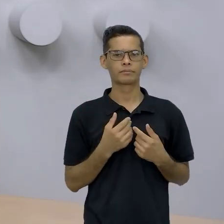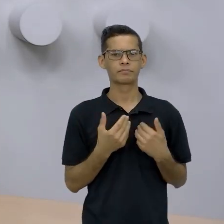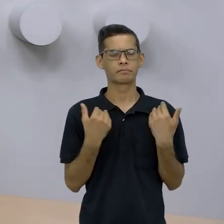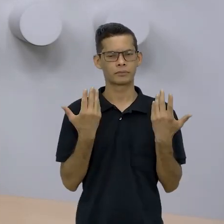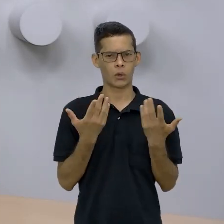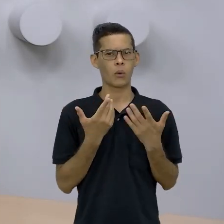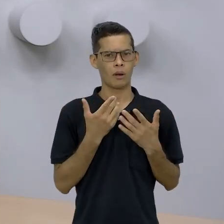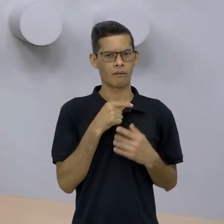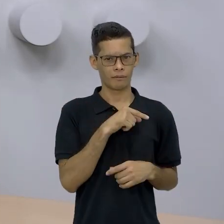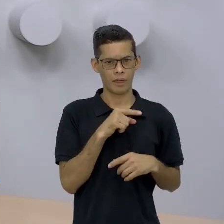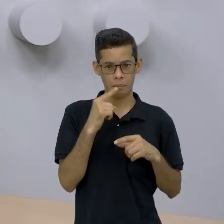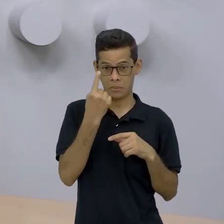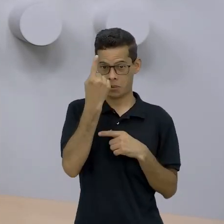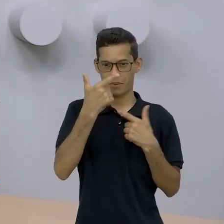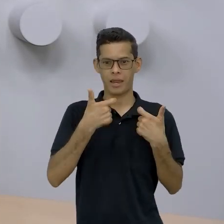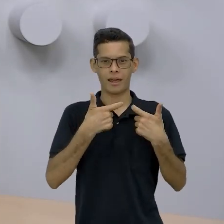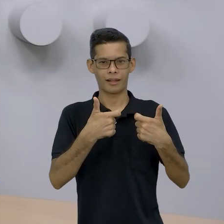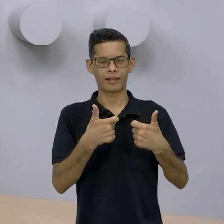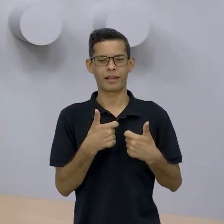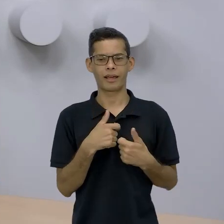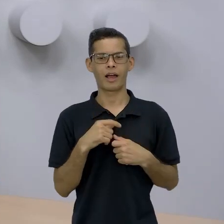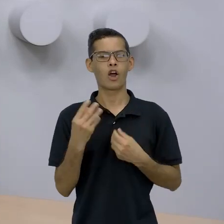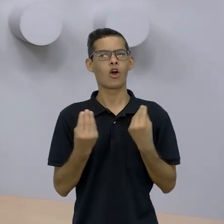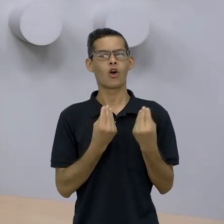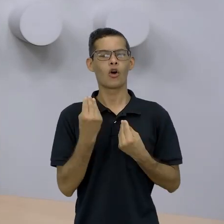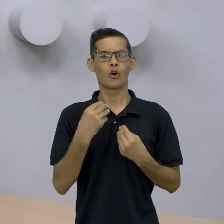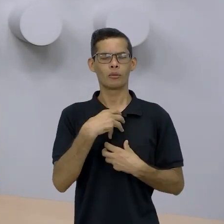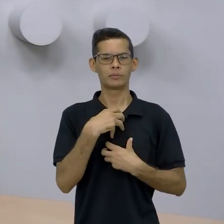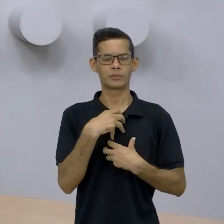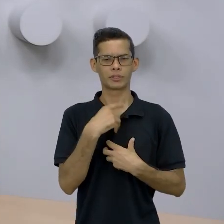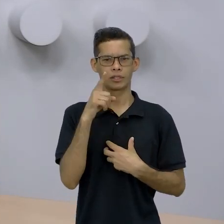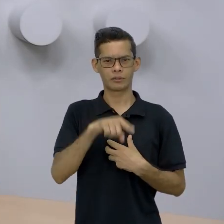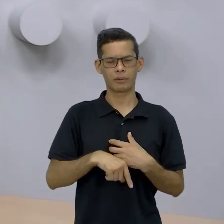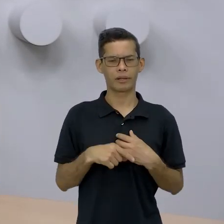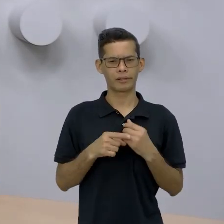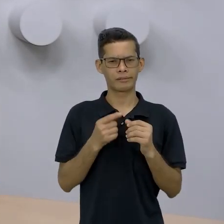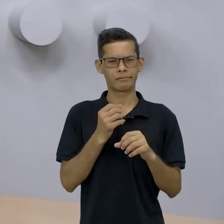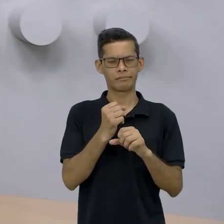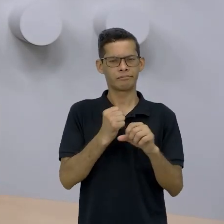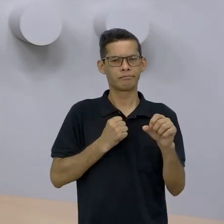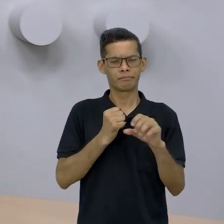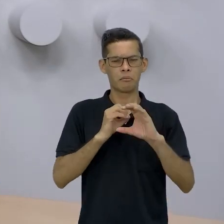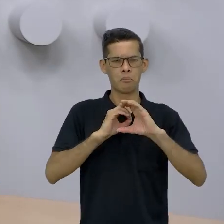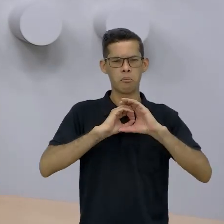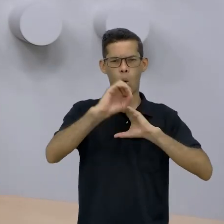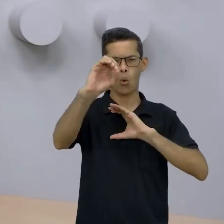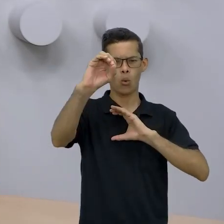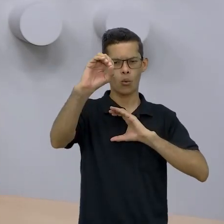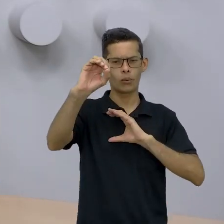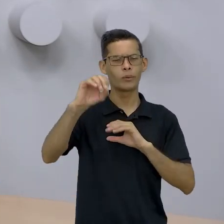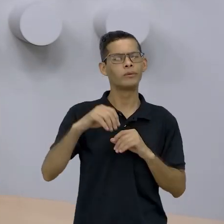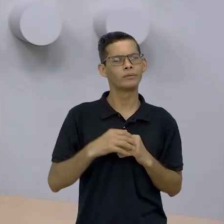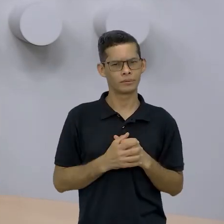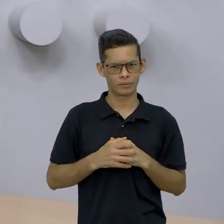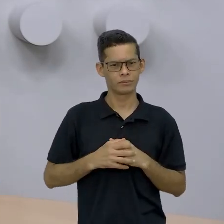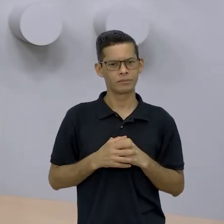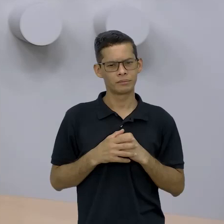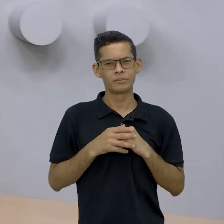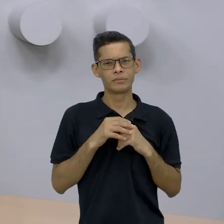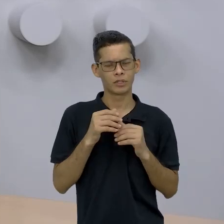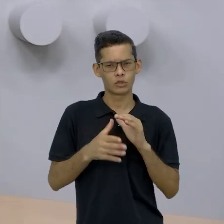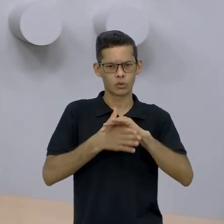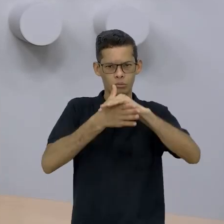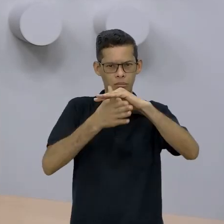canhões. Quando chega a Primeira Guerra Mundial, do nada, você tem submarino, avião, deslocamento de tropas por trem. Armas,